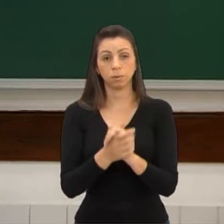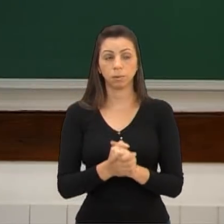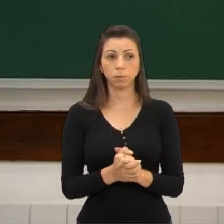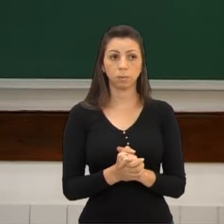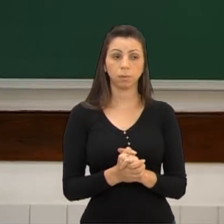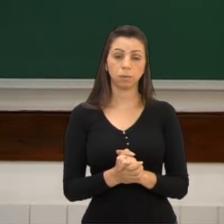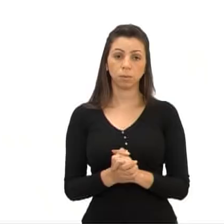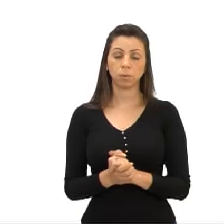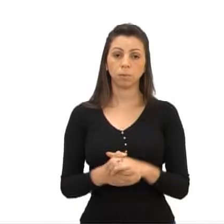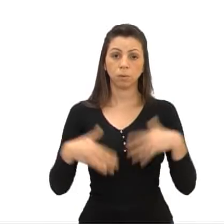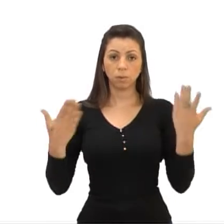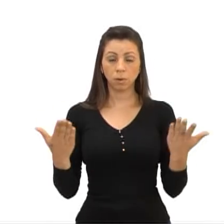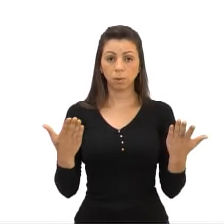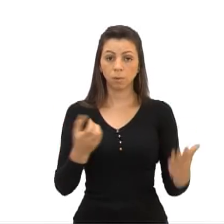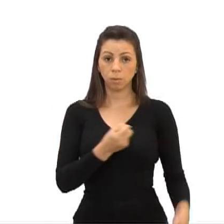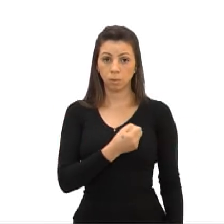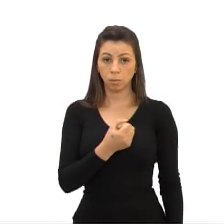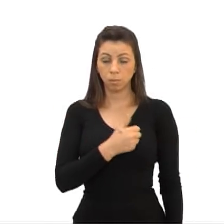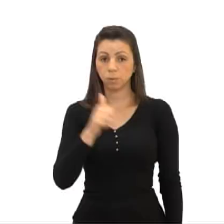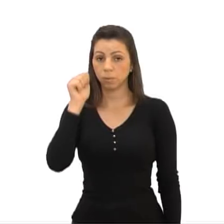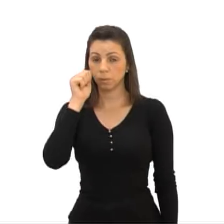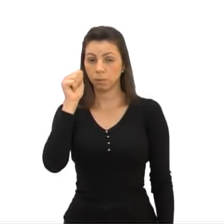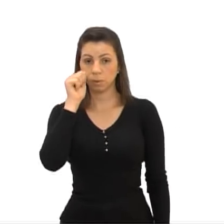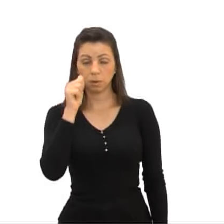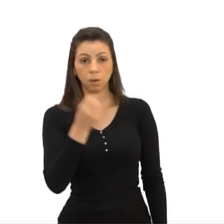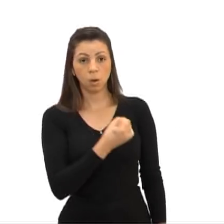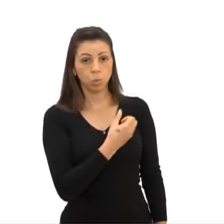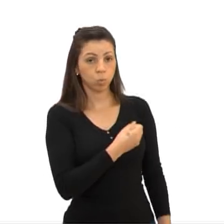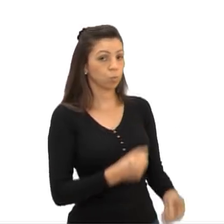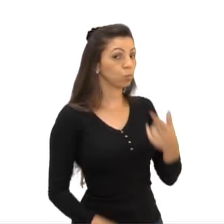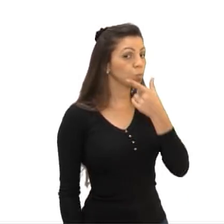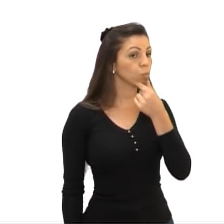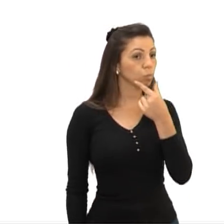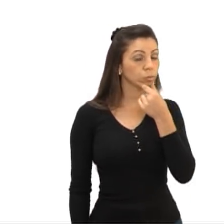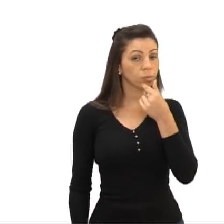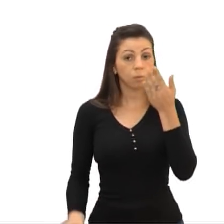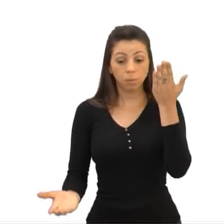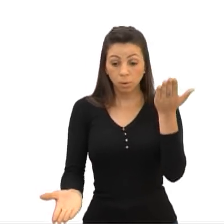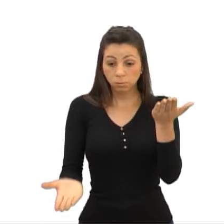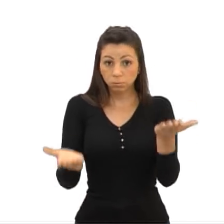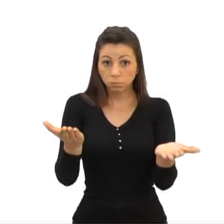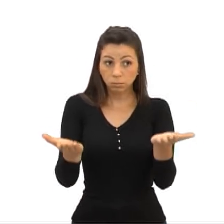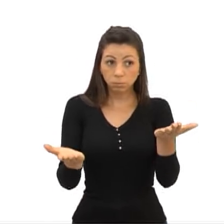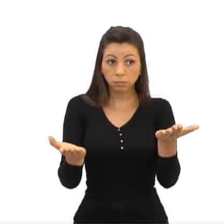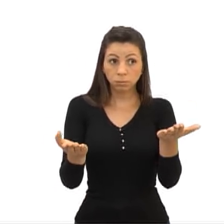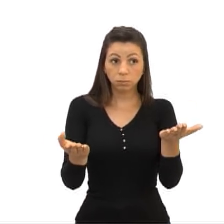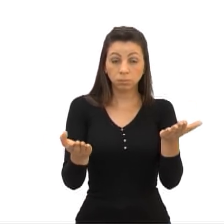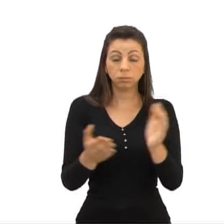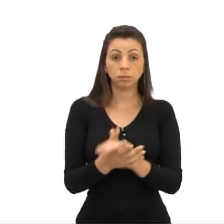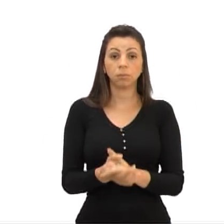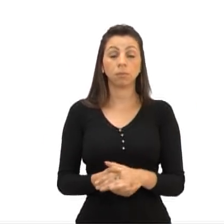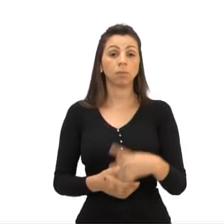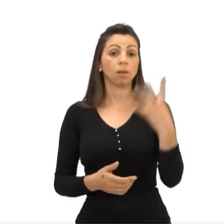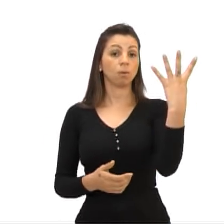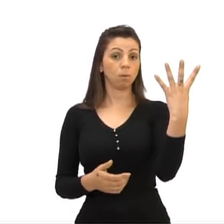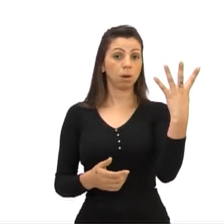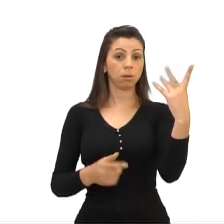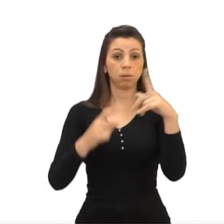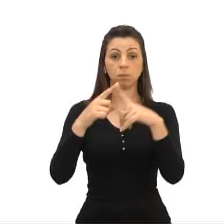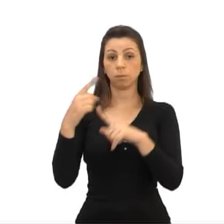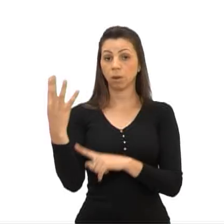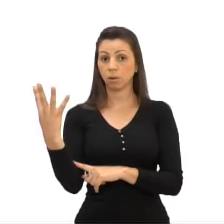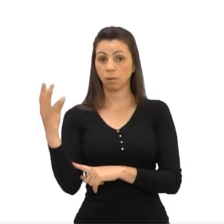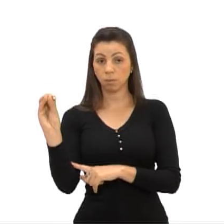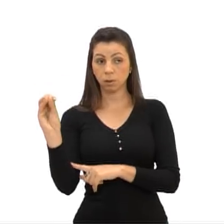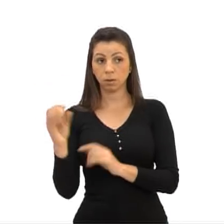O número de meninas e o número de meninos, eles é uma proporção de 40, de 4 para 40,